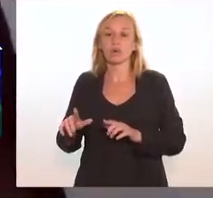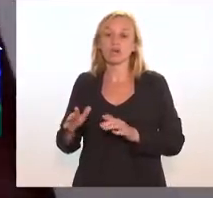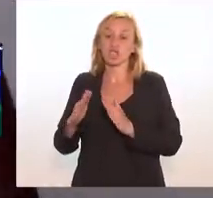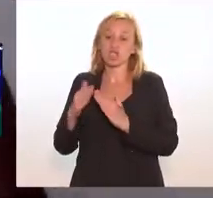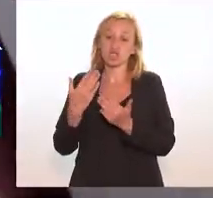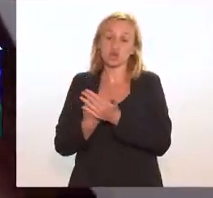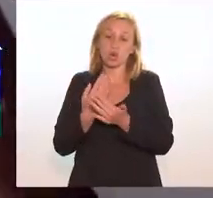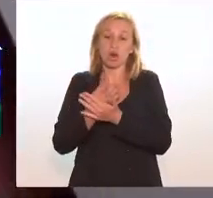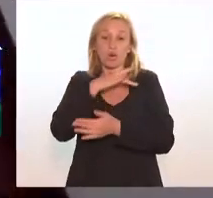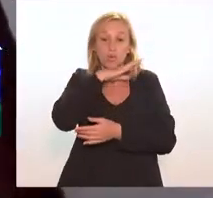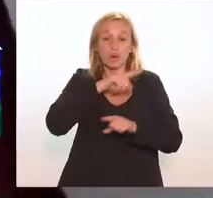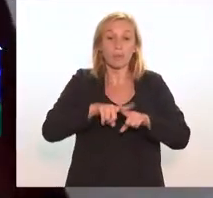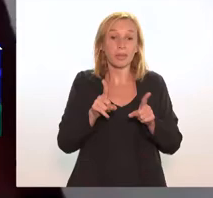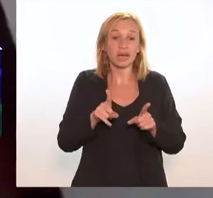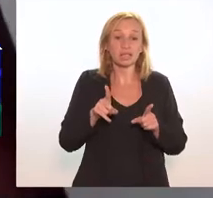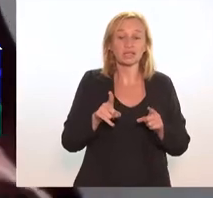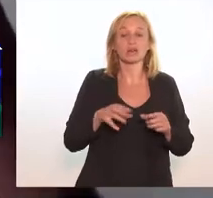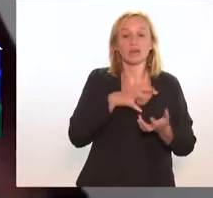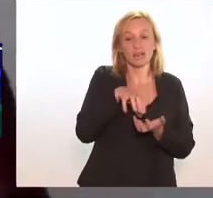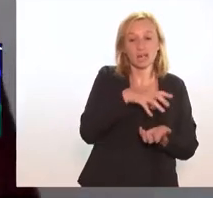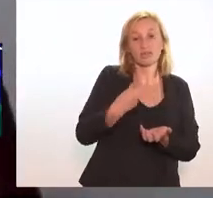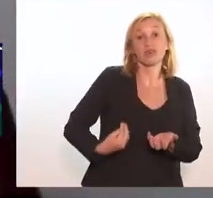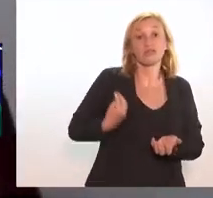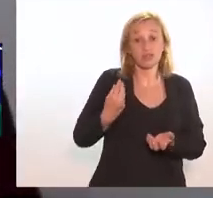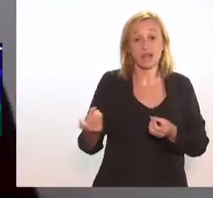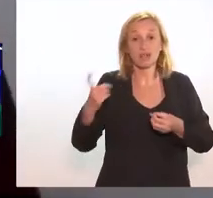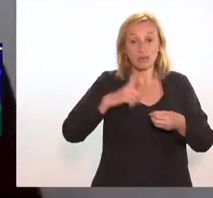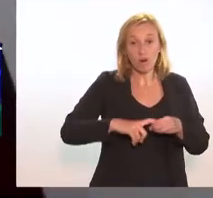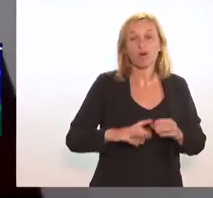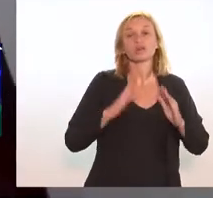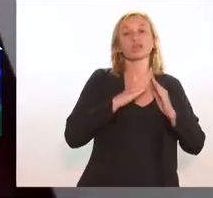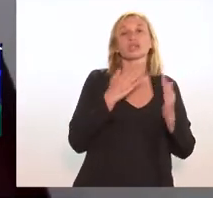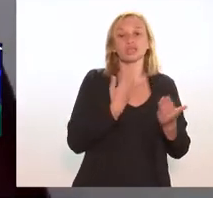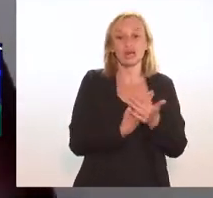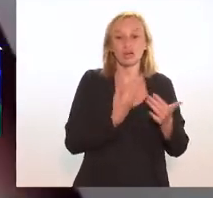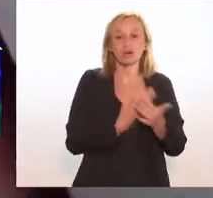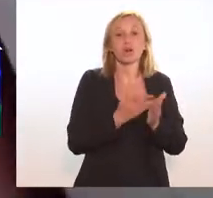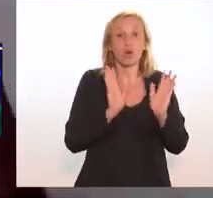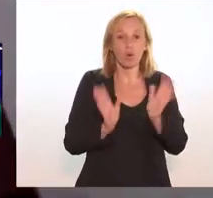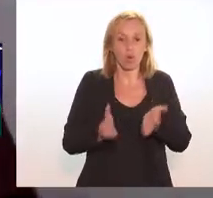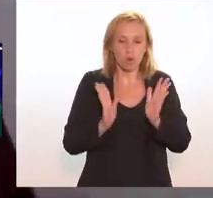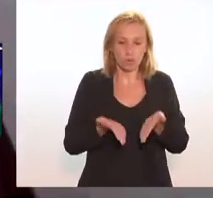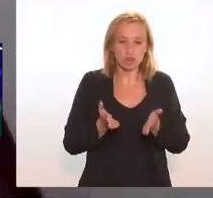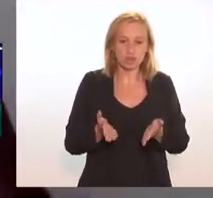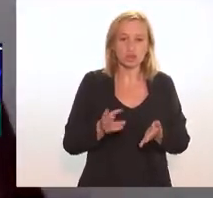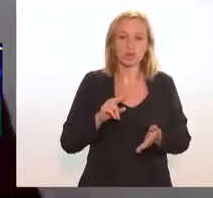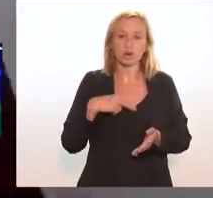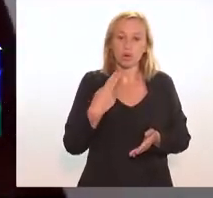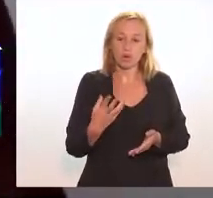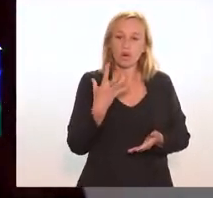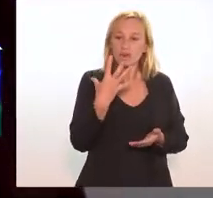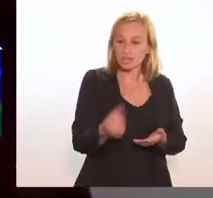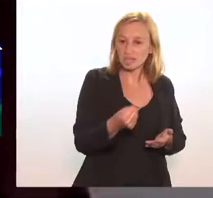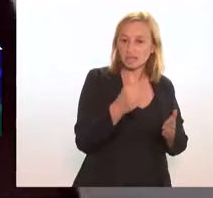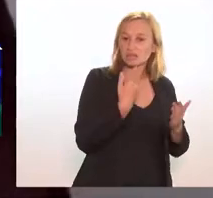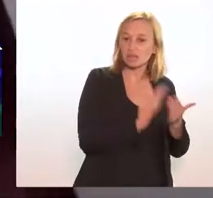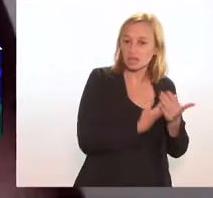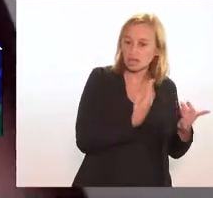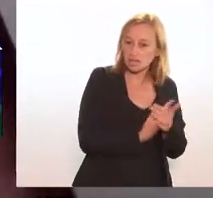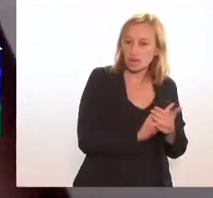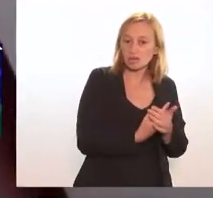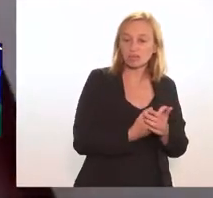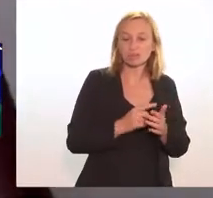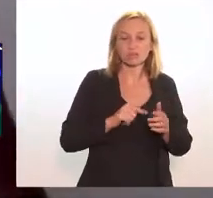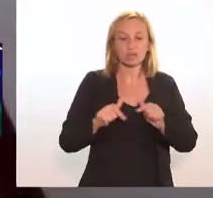precarizadas, mas era uma greve pela vida. O retorno das aulas hoje, ou a decretação das aulas como serviço